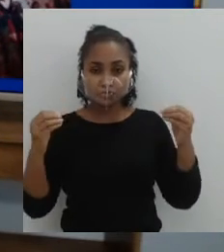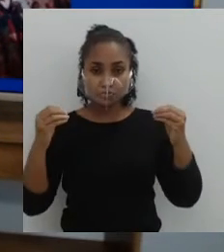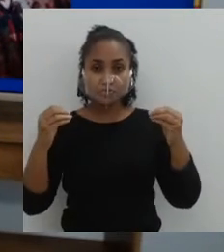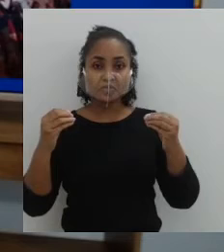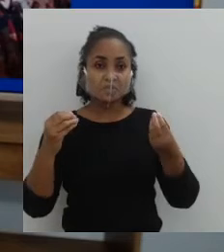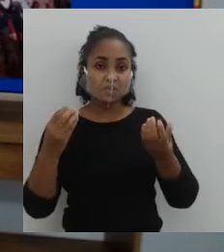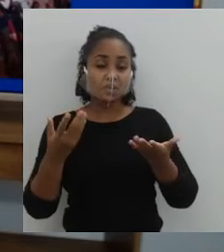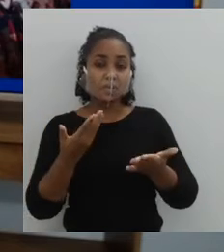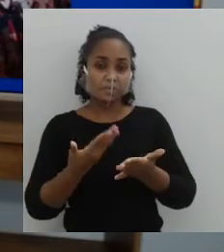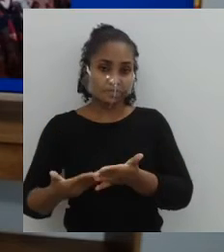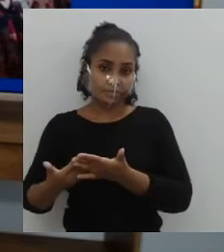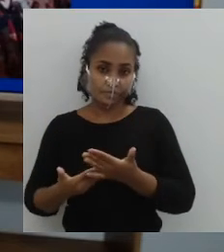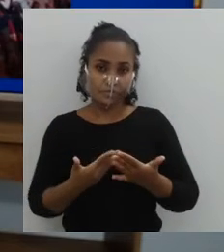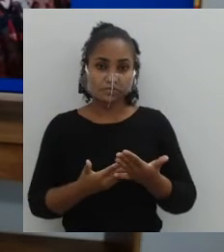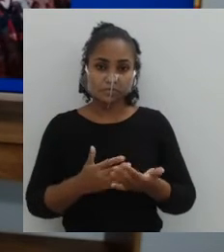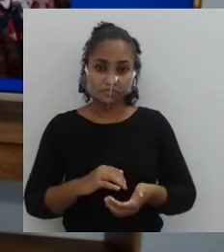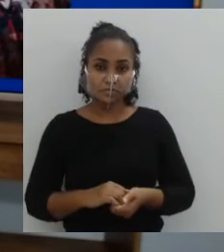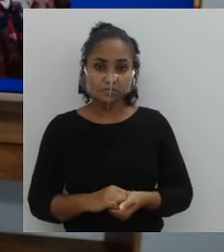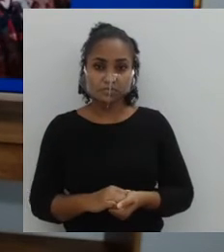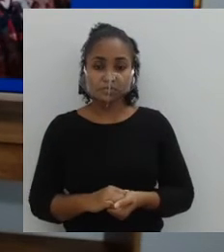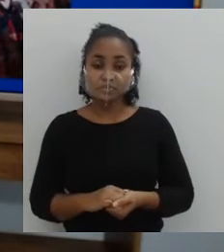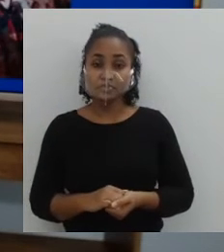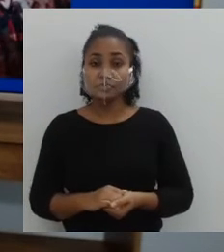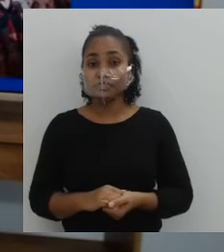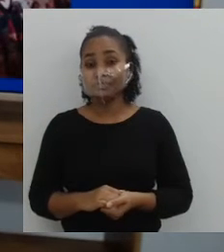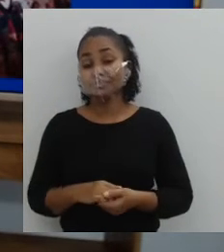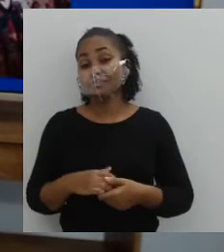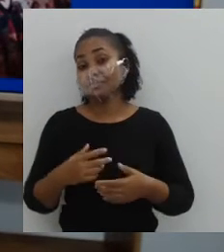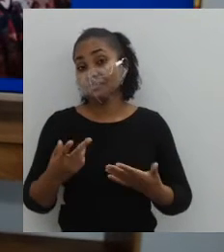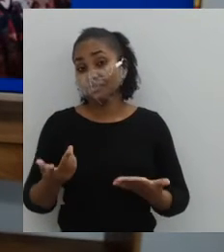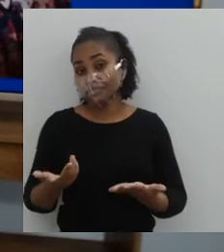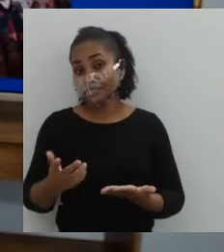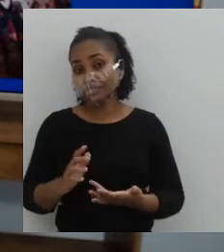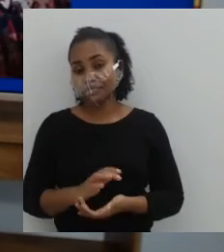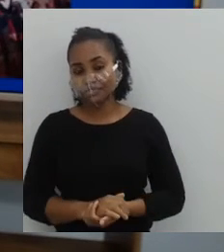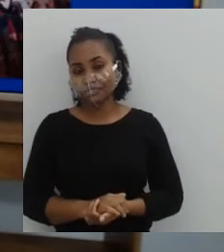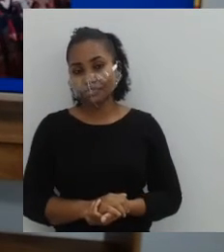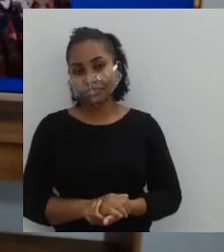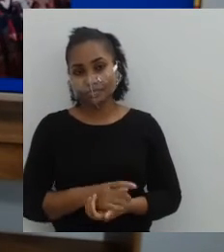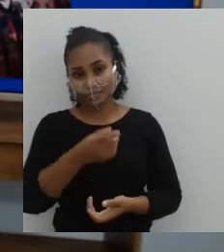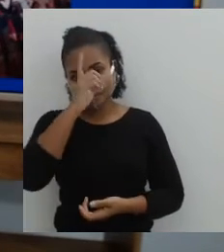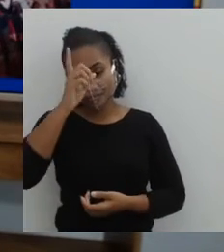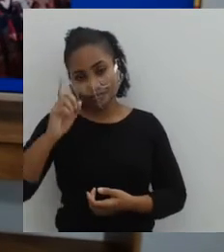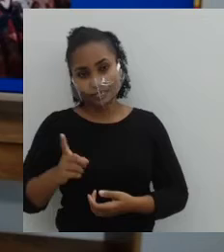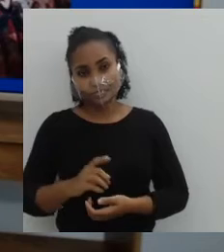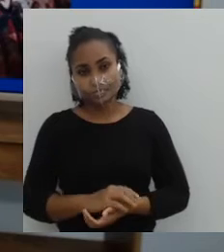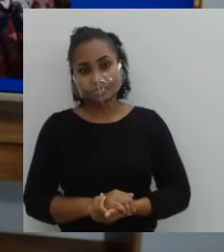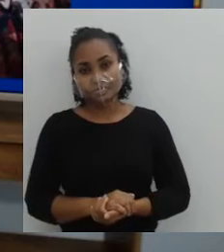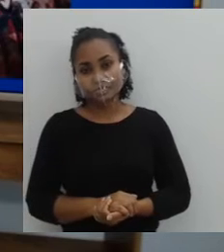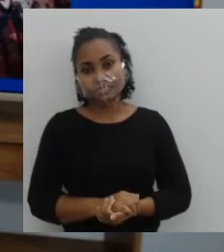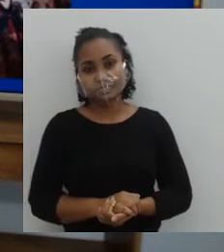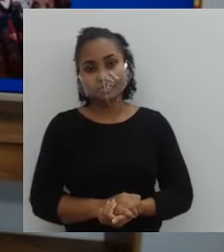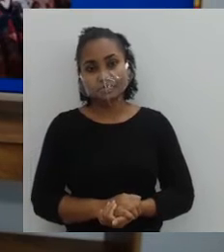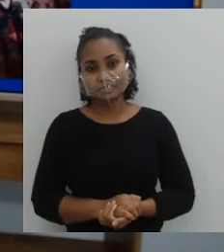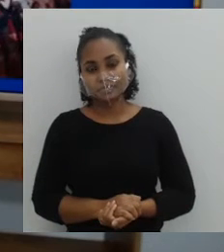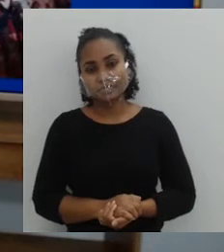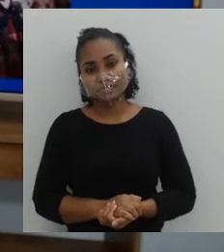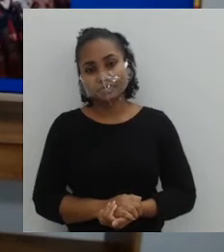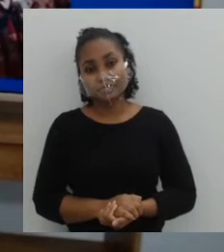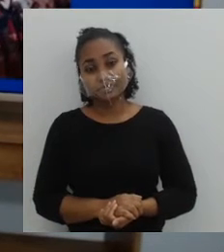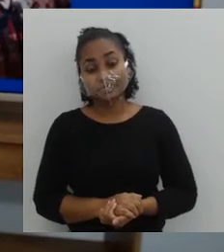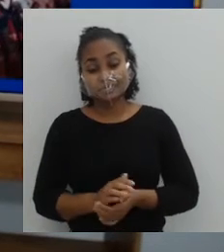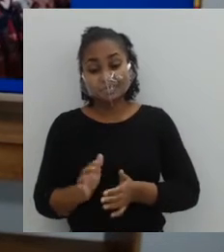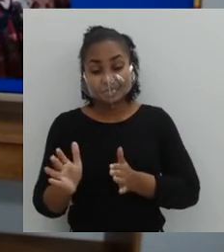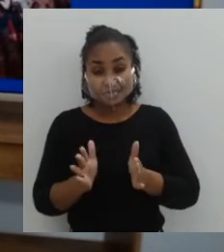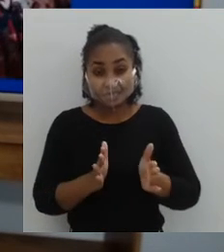toda a Bahia, invadem todo o território e aí se tornam donos. Ok. Nesse